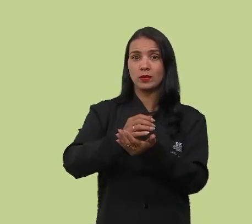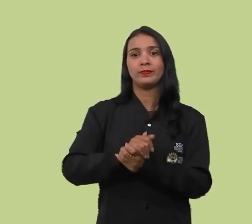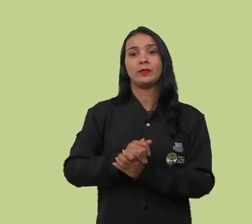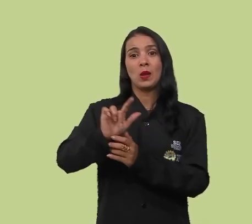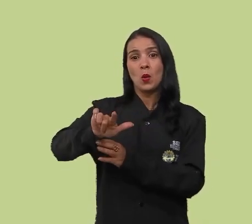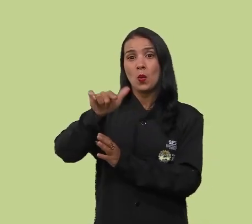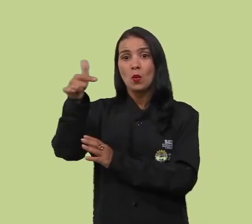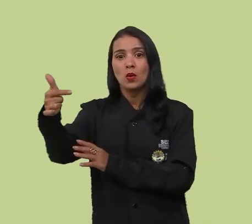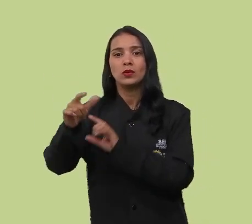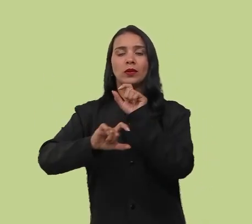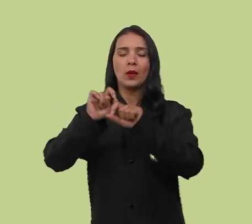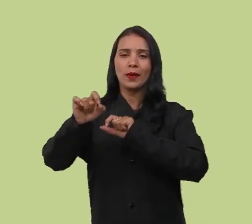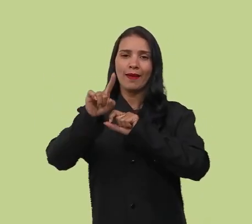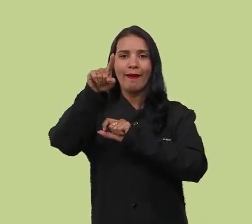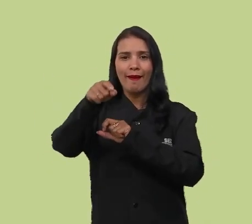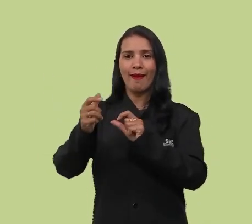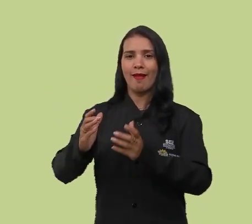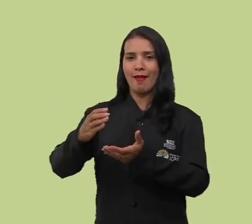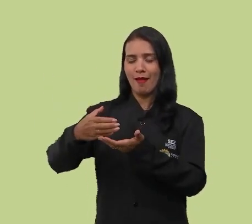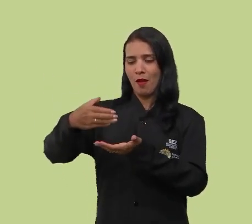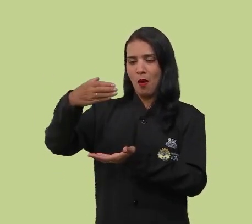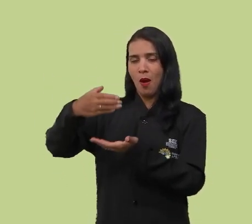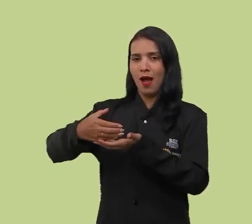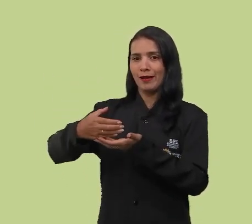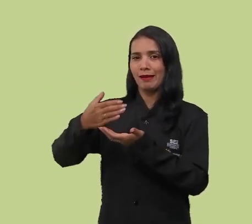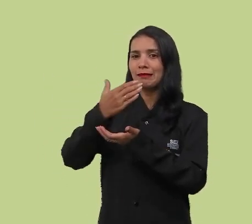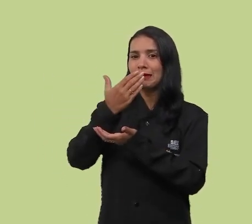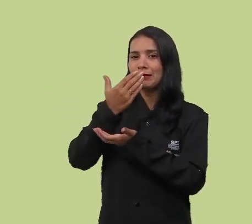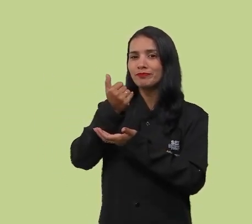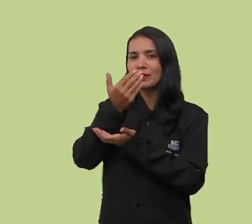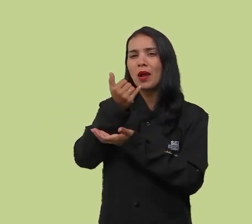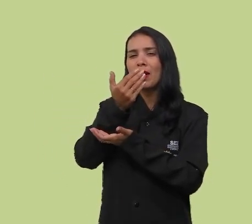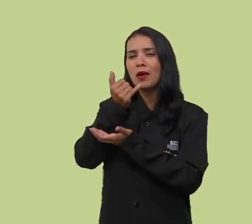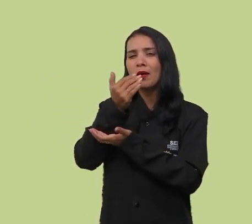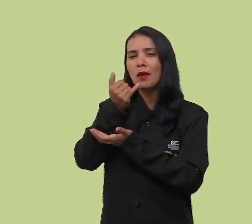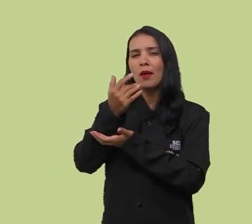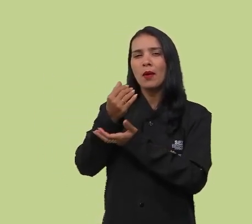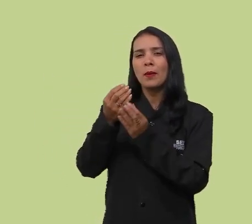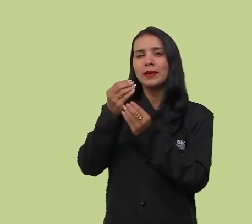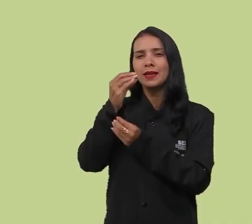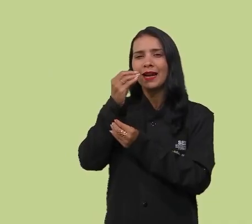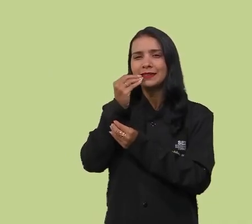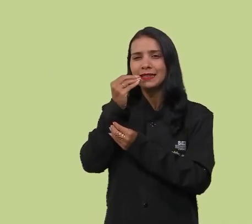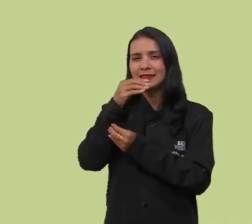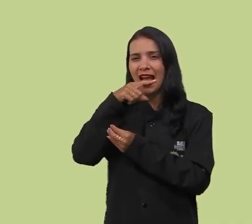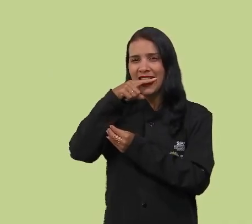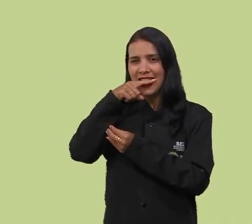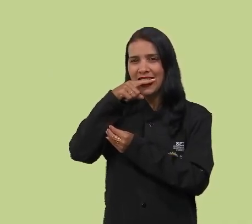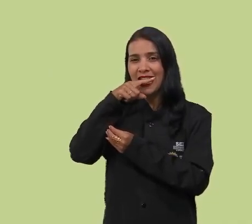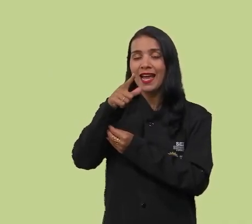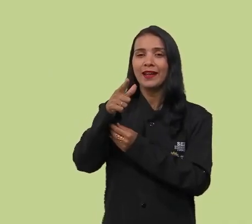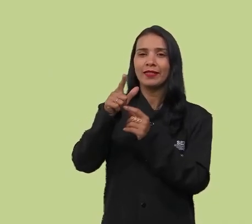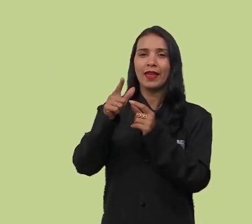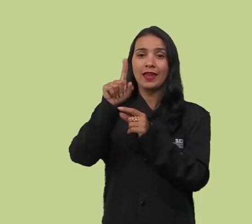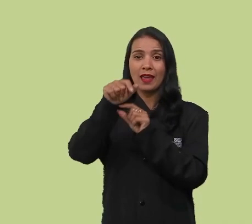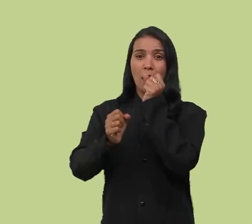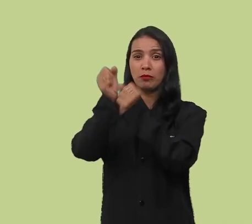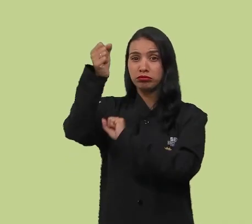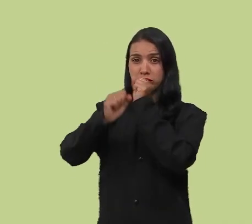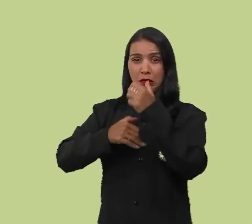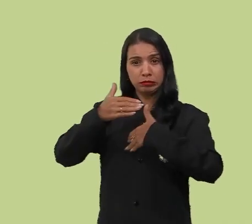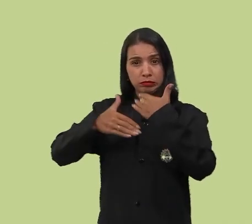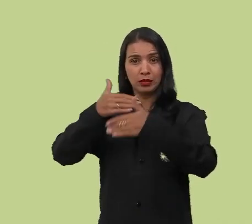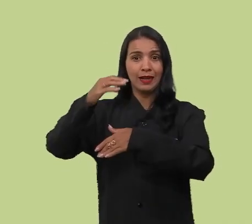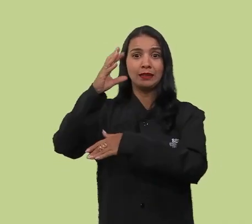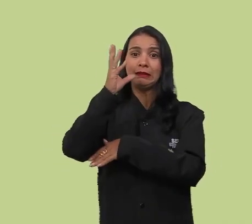seria o salgadinho de milho, que aí já passa por centenas, né, de processos industrializados, tá, gente? E agora